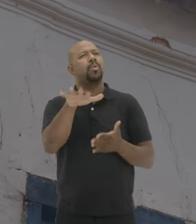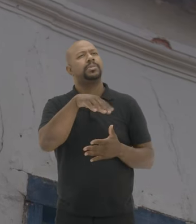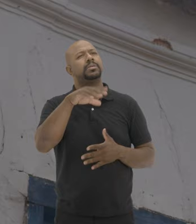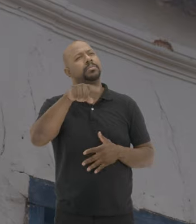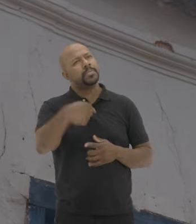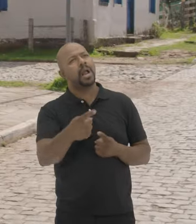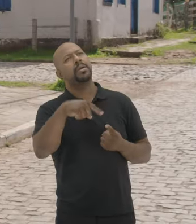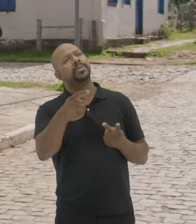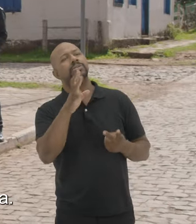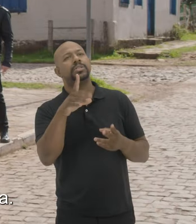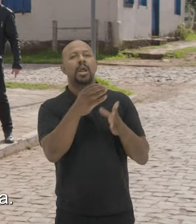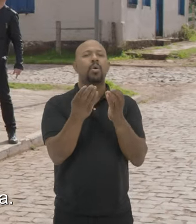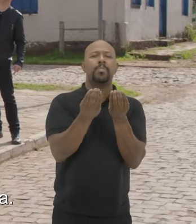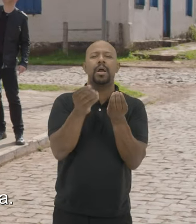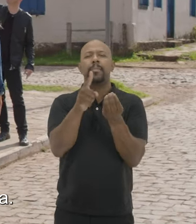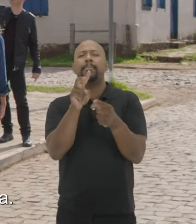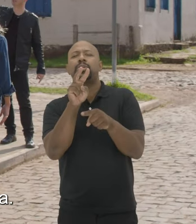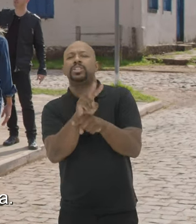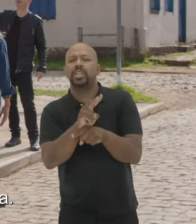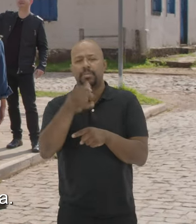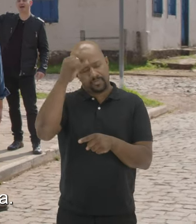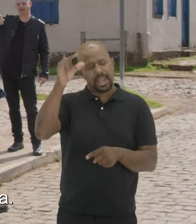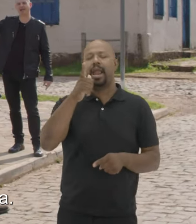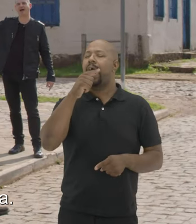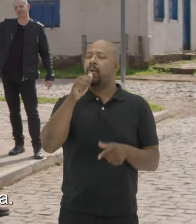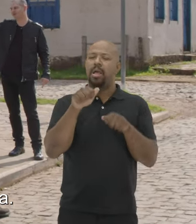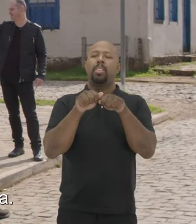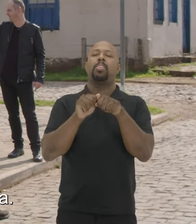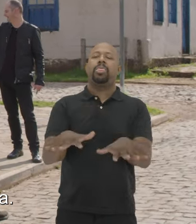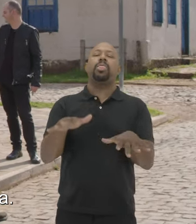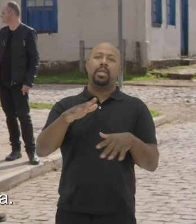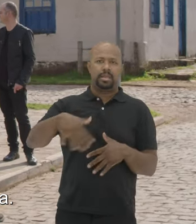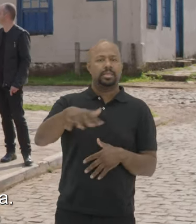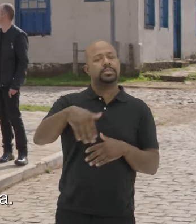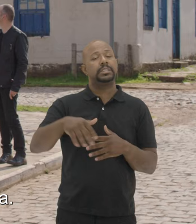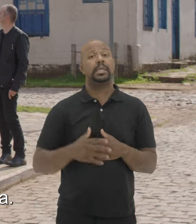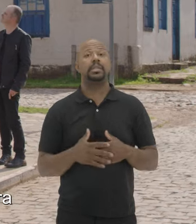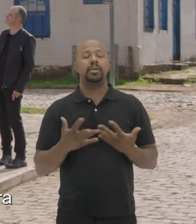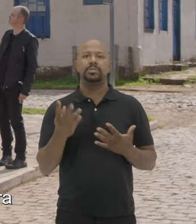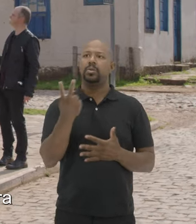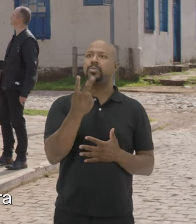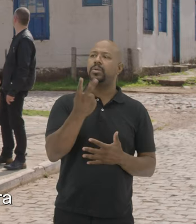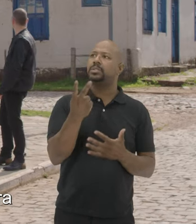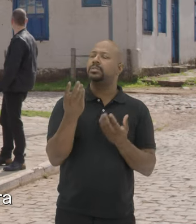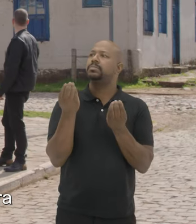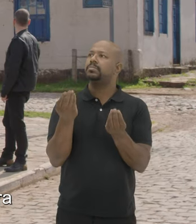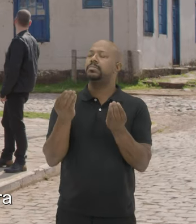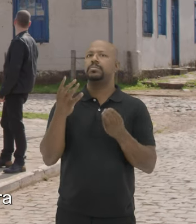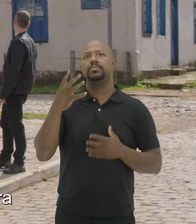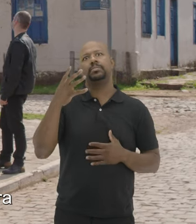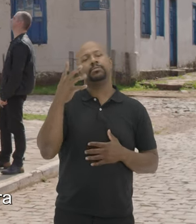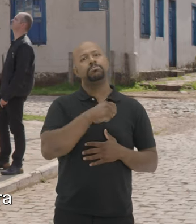mais posteriores ainda já com uma platibanda protegendo para evitar que aquela água caísse na calçada Então são dois